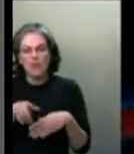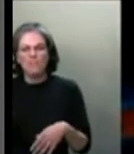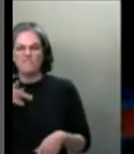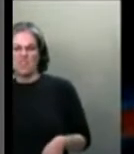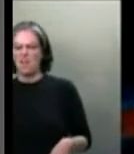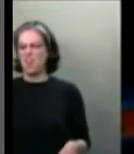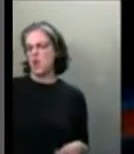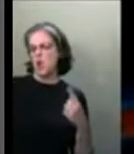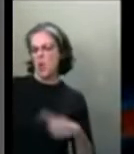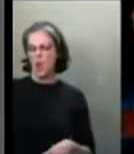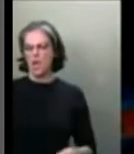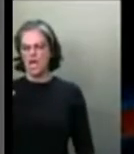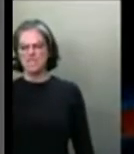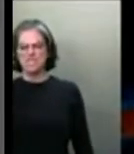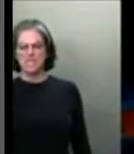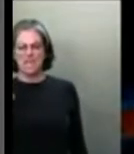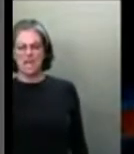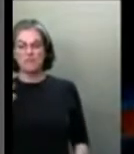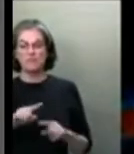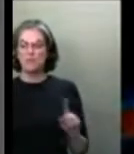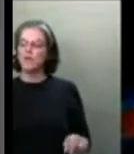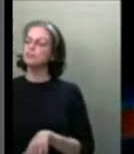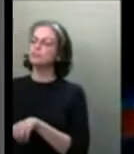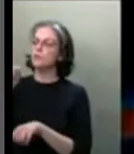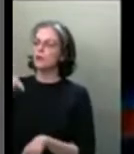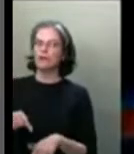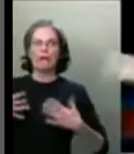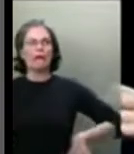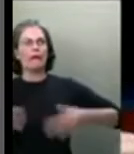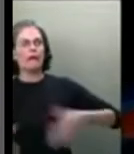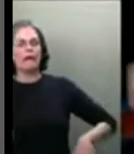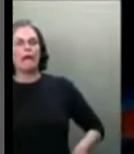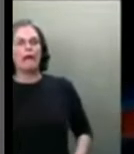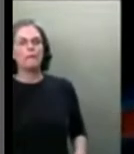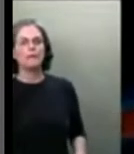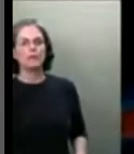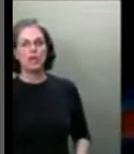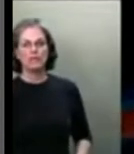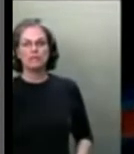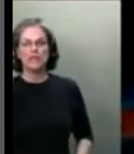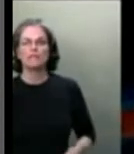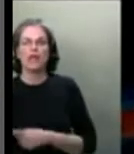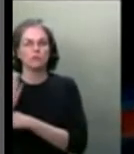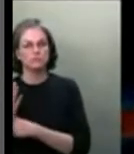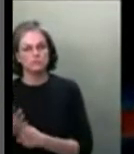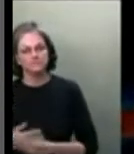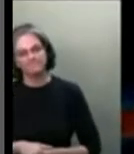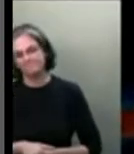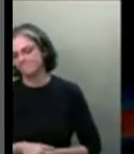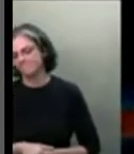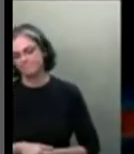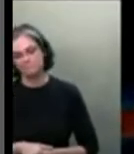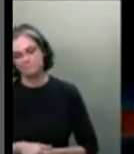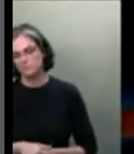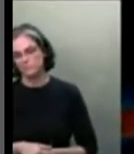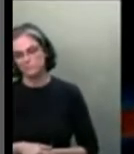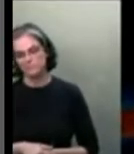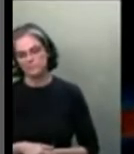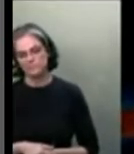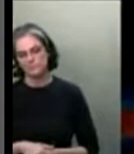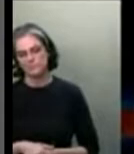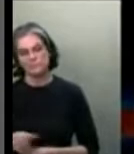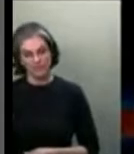vem para cá, vão atrás de um habeas corpus no STF. Rapidinho que vão atrás de um habeas corpus no STF. Então, o direito até a